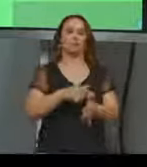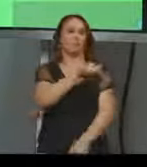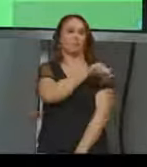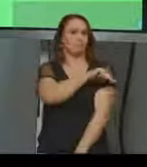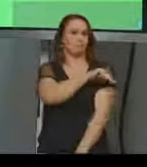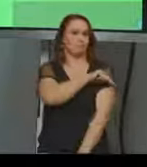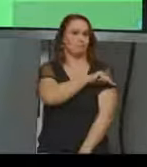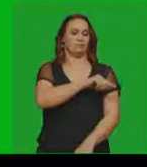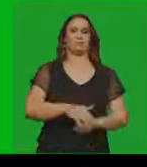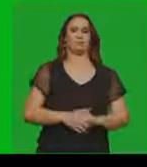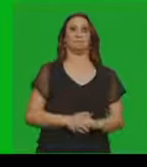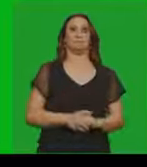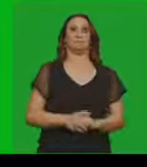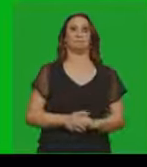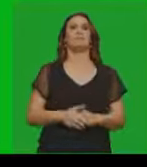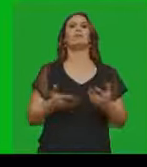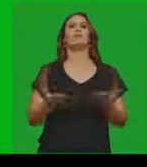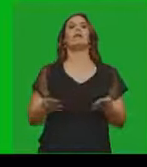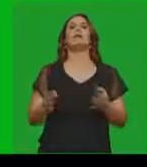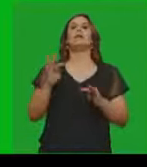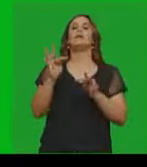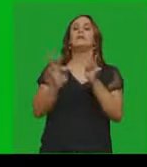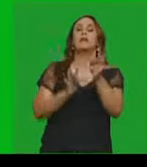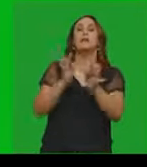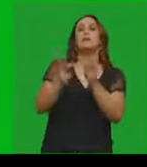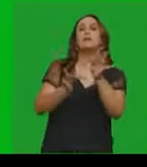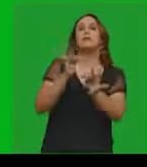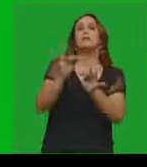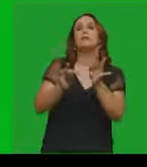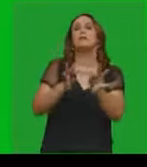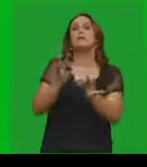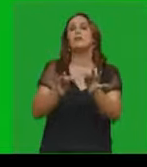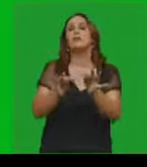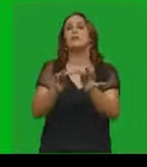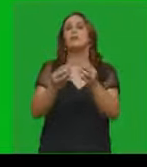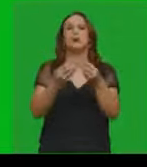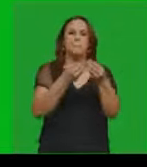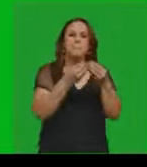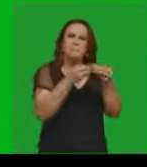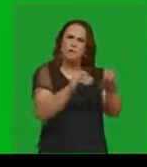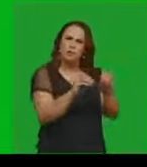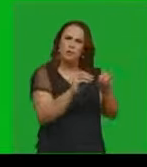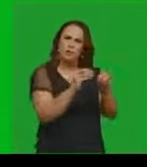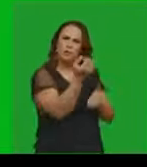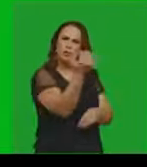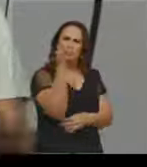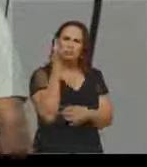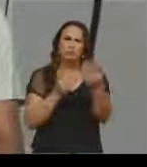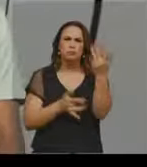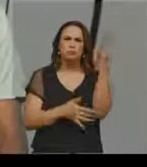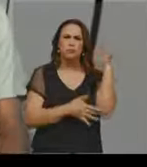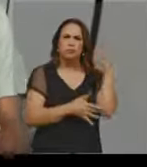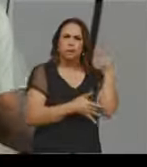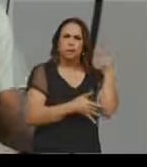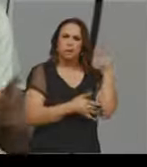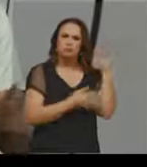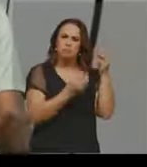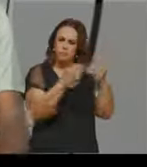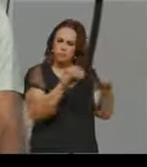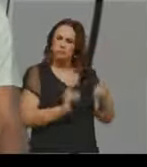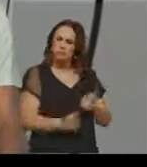ano. A tecnologia sempre prejudica o meio ambiente? Bom, é muito cruel pensar que a tecnologia